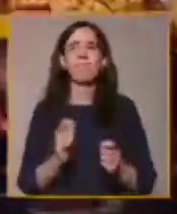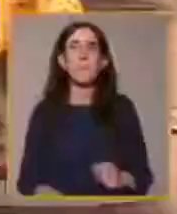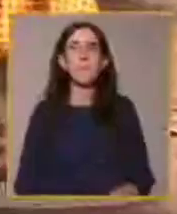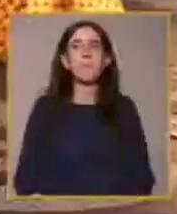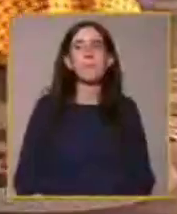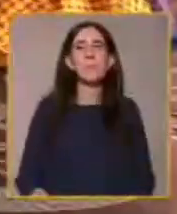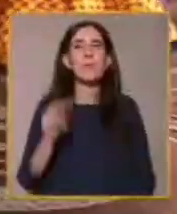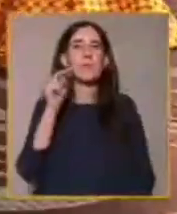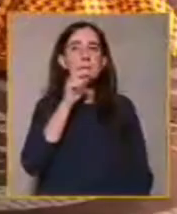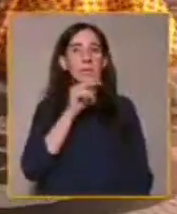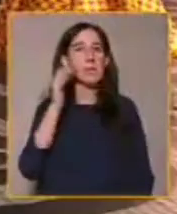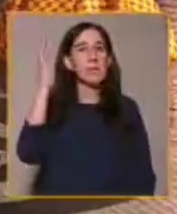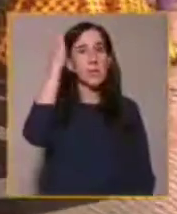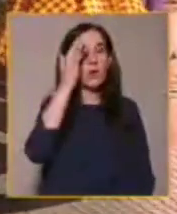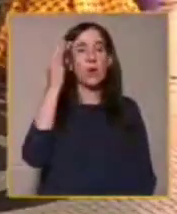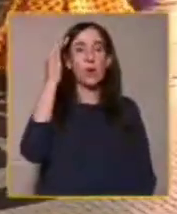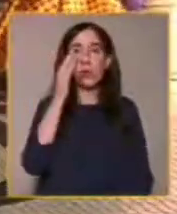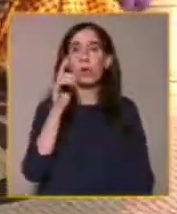sempre.